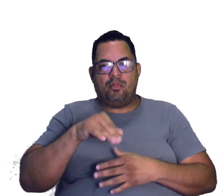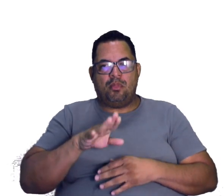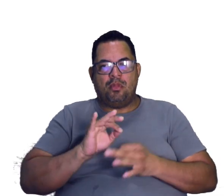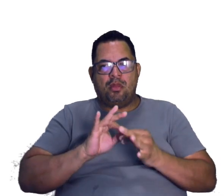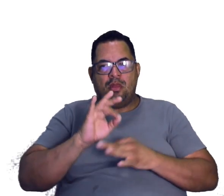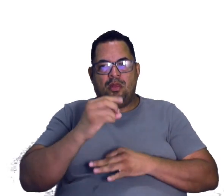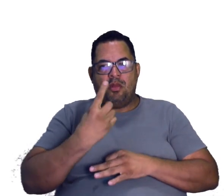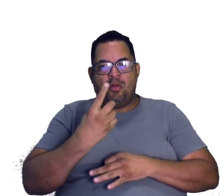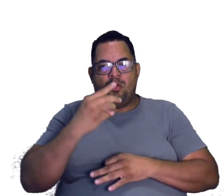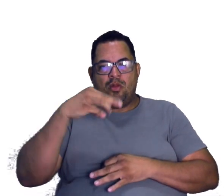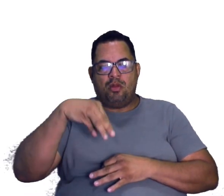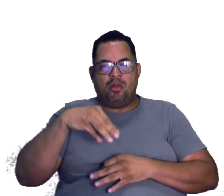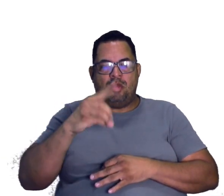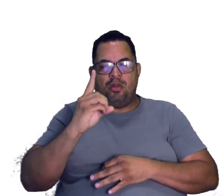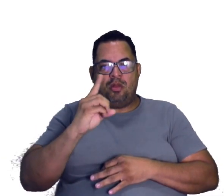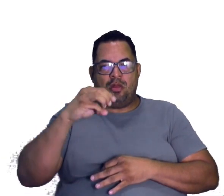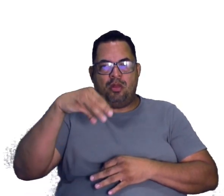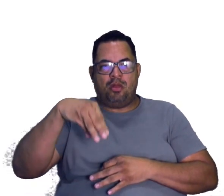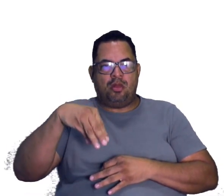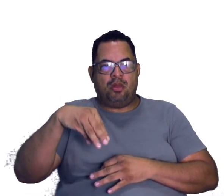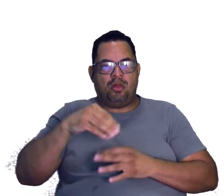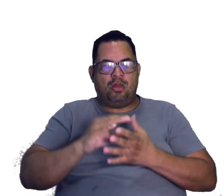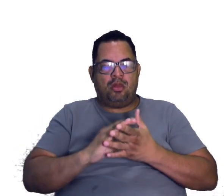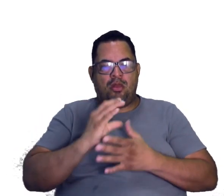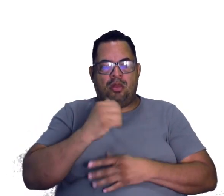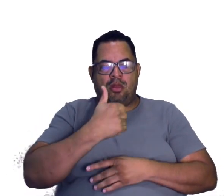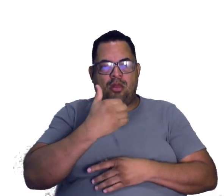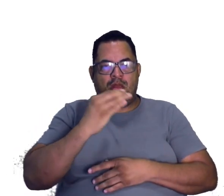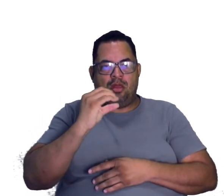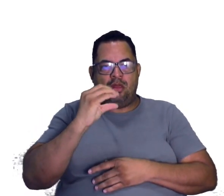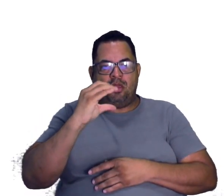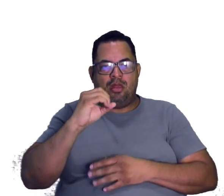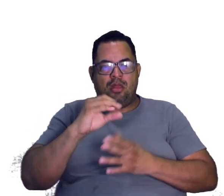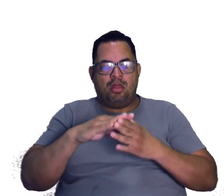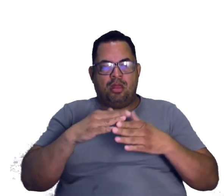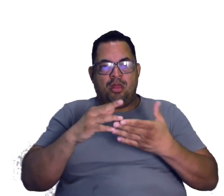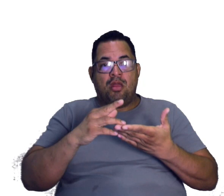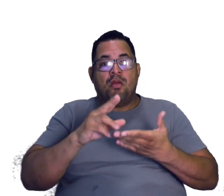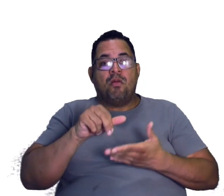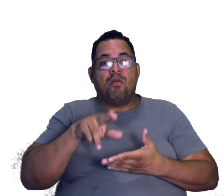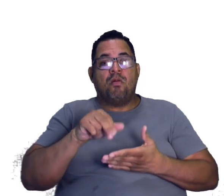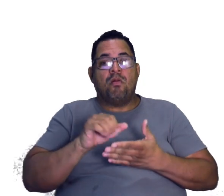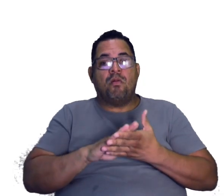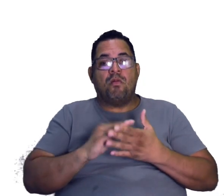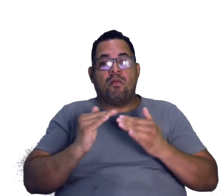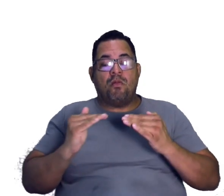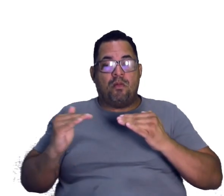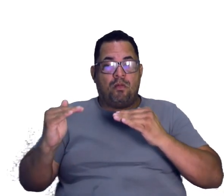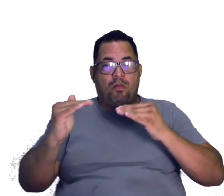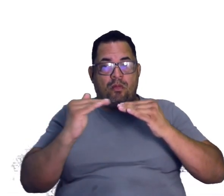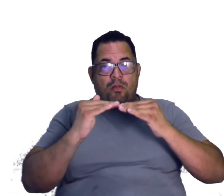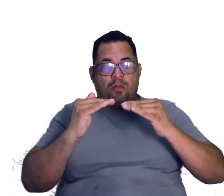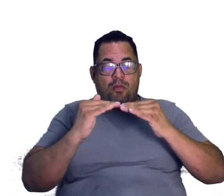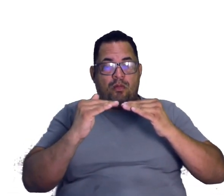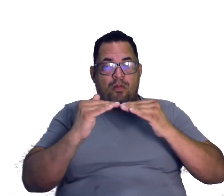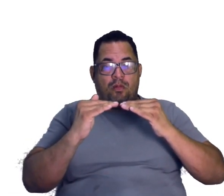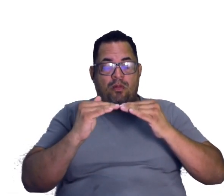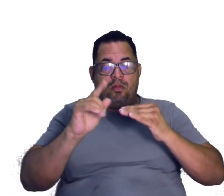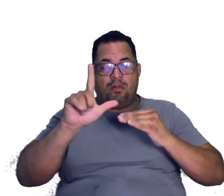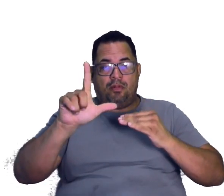mede 1 decímetro, ou seja, 10 centímetros. Essa unidade ela é equivalente ao